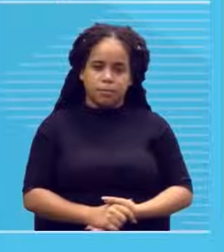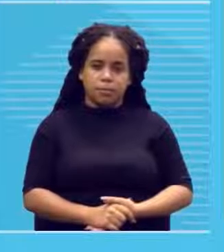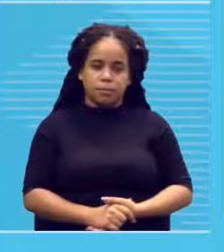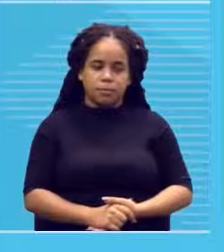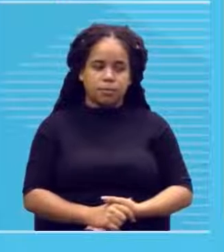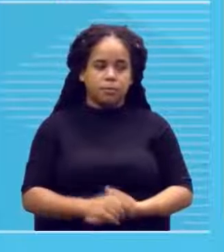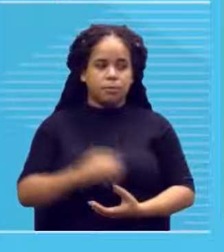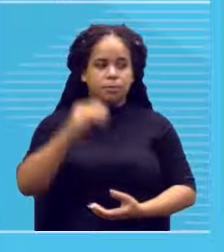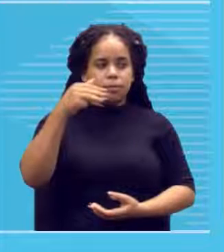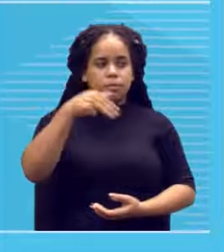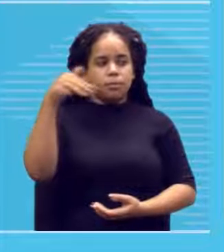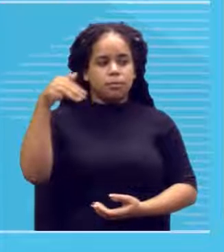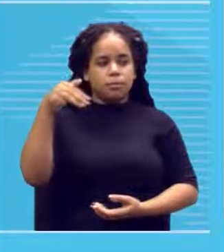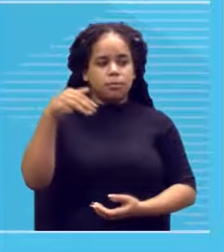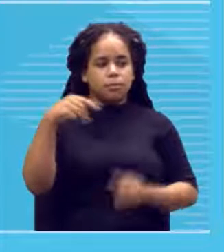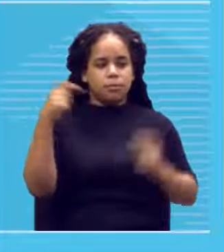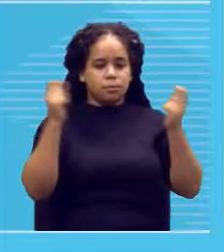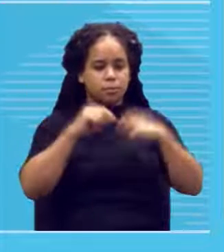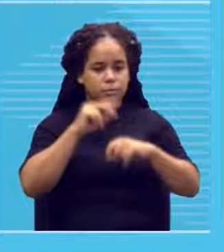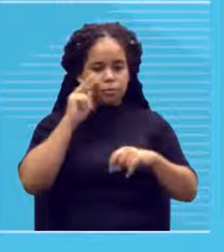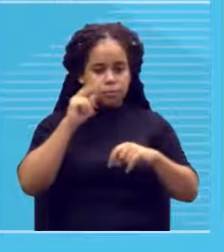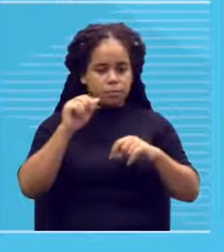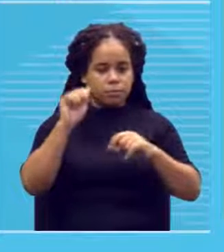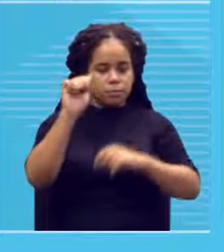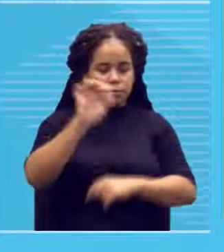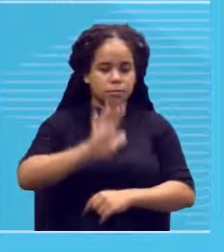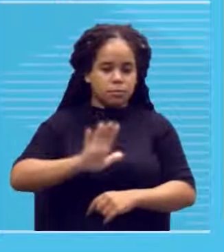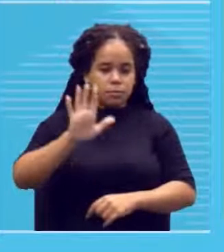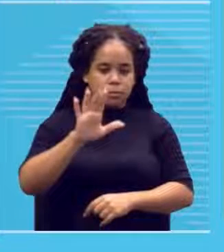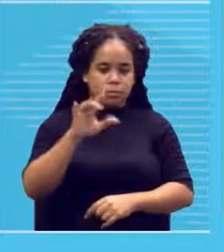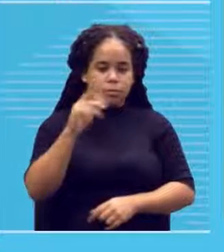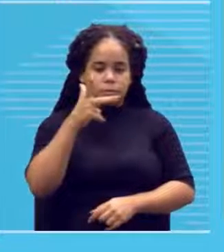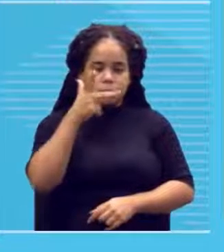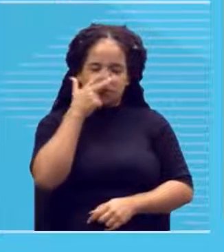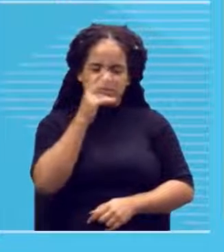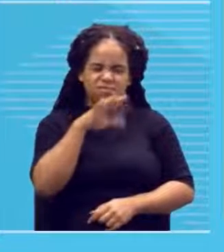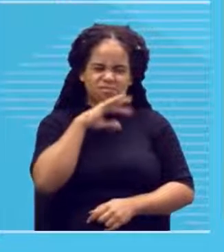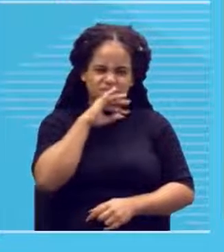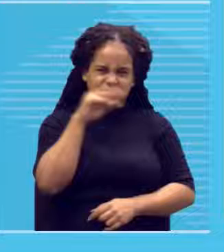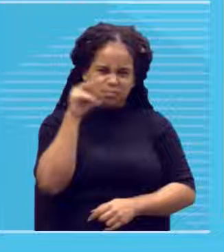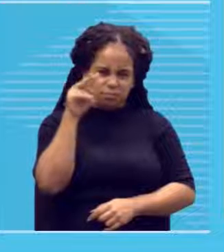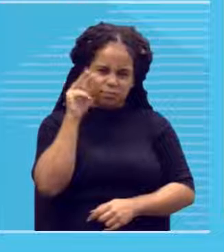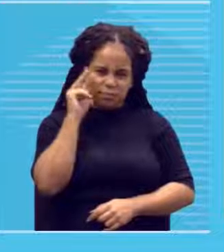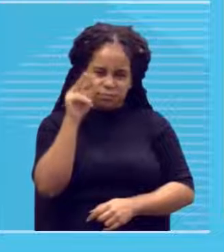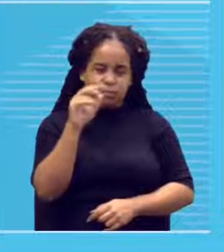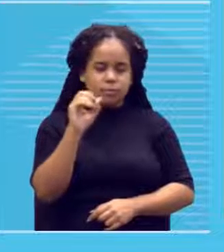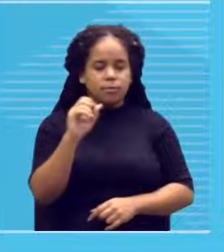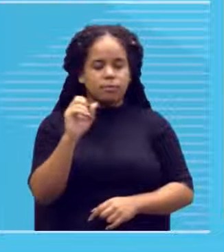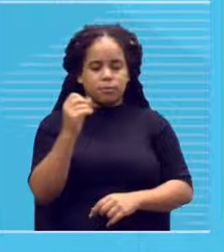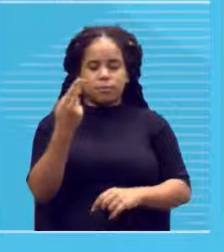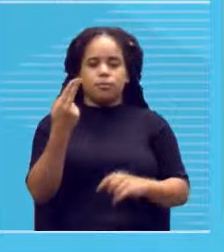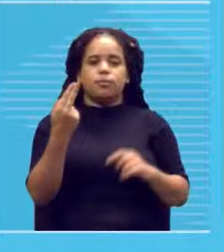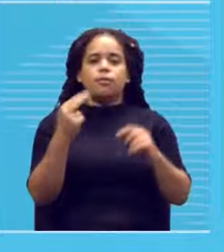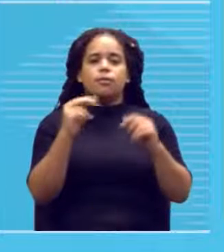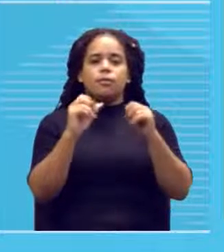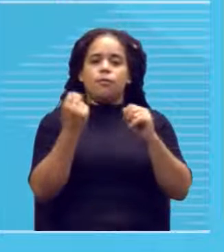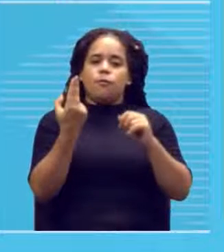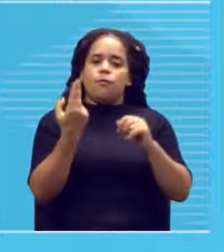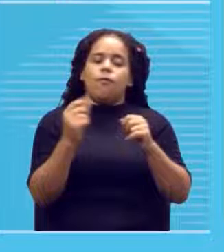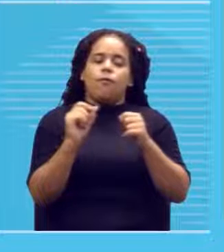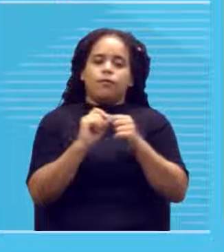milímetros eu não sei se a imagem aparece um pouco ruim para vocês né por isso que eu fiz o zoom aqui